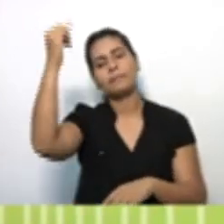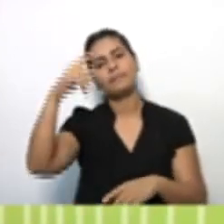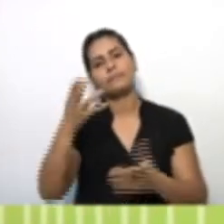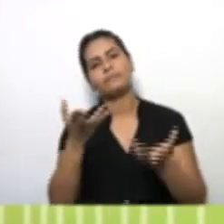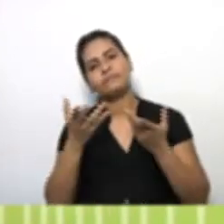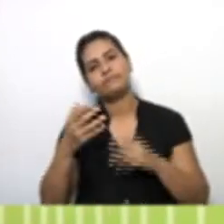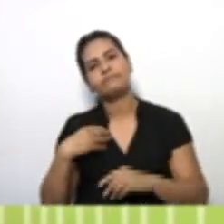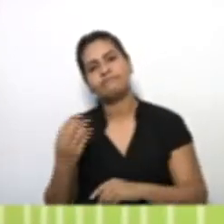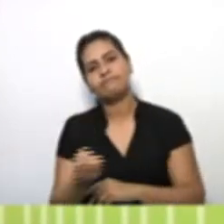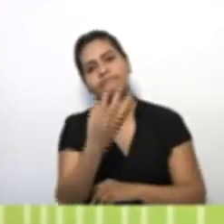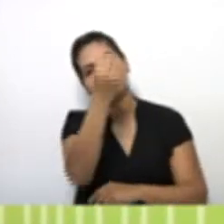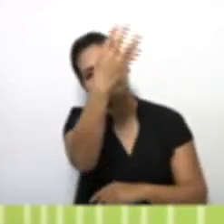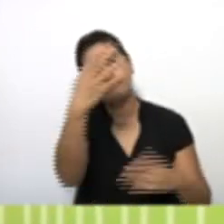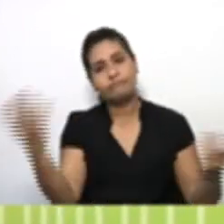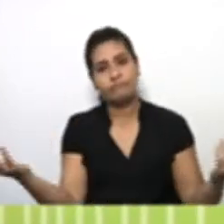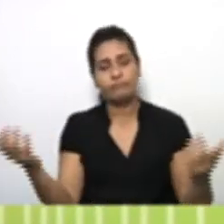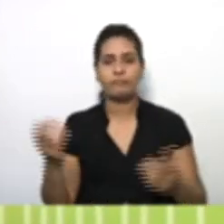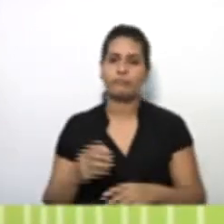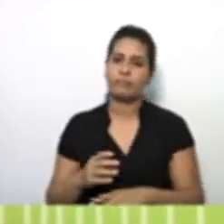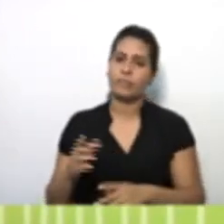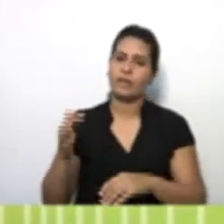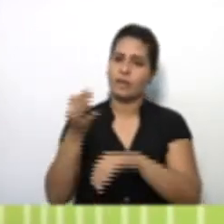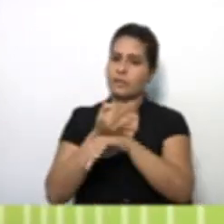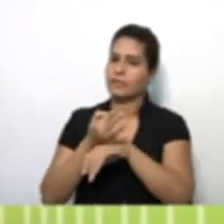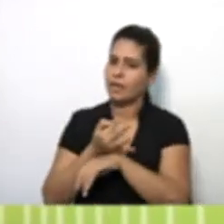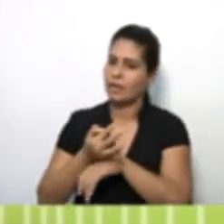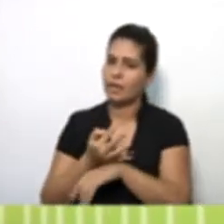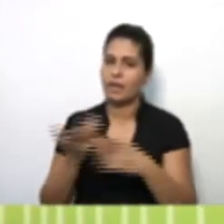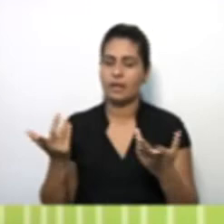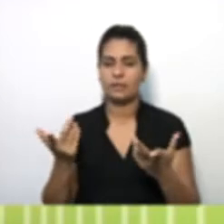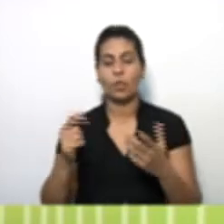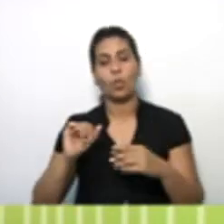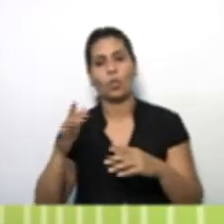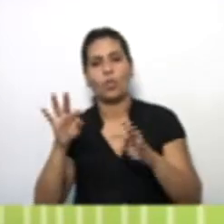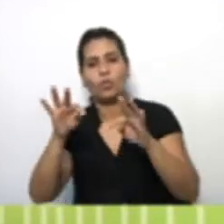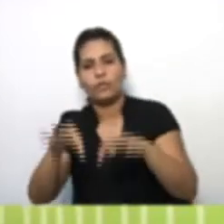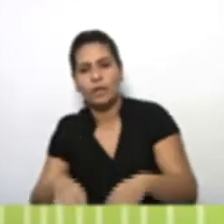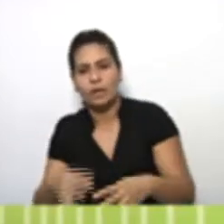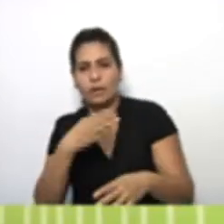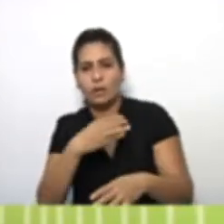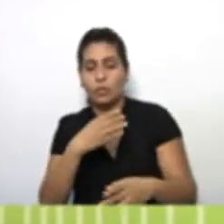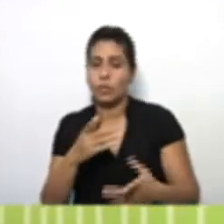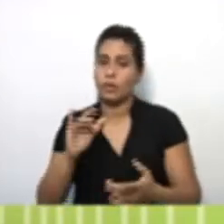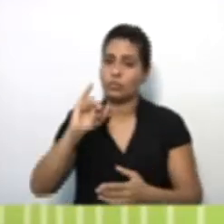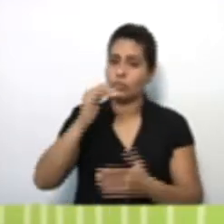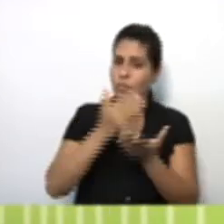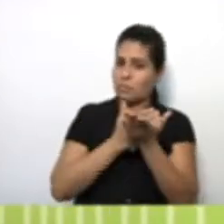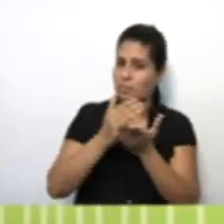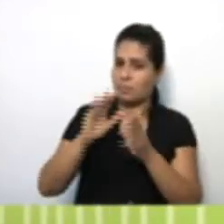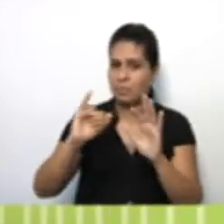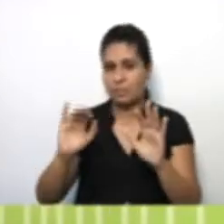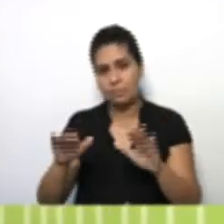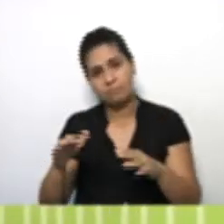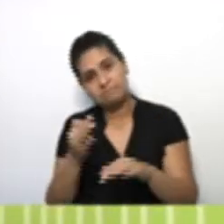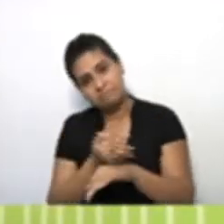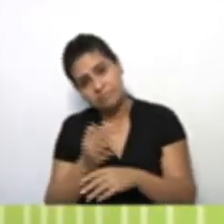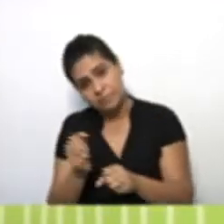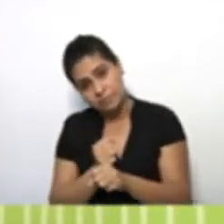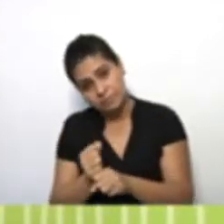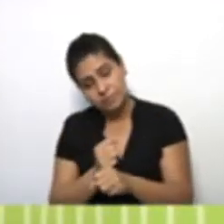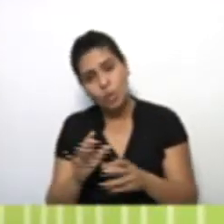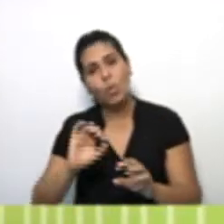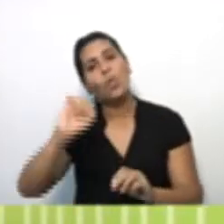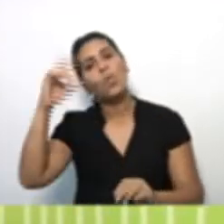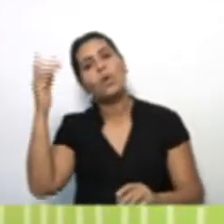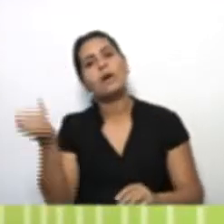Você quer fazer uma viagem no final do ano, nas férias, né, no início do ano, no meio do ano, não sei quando você quer fazer. Qual a tua importância de planejar